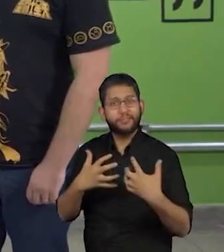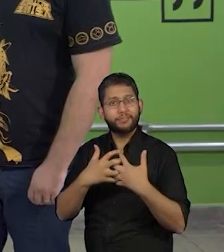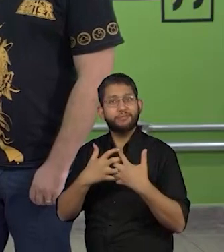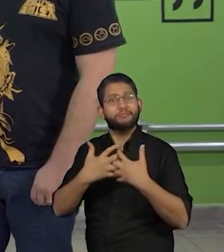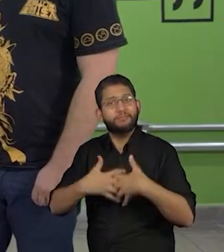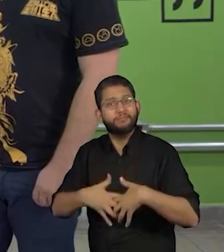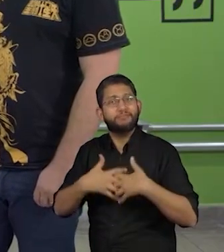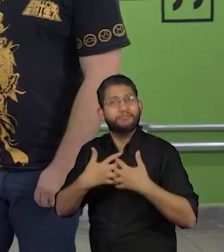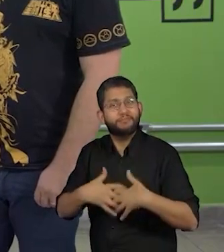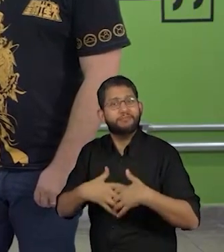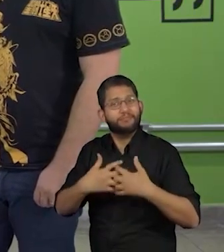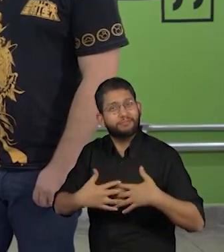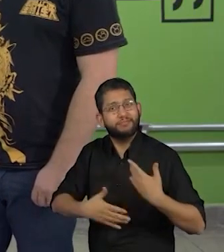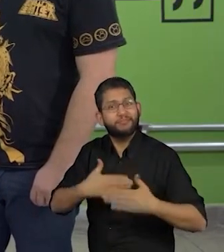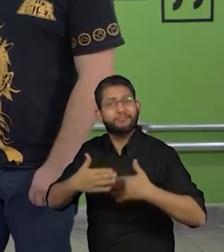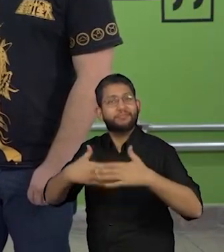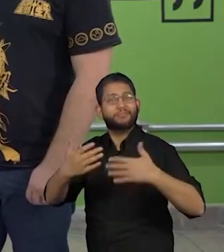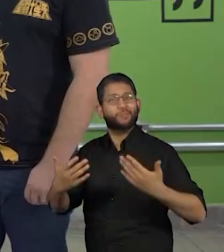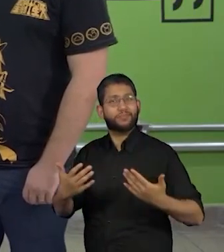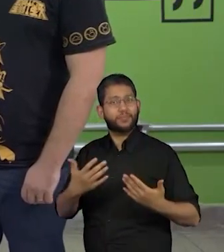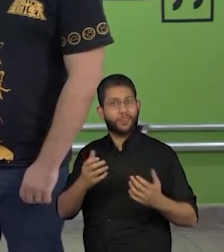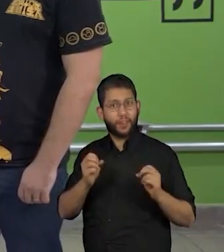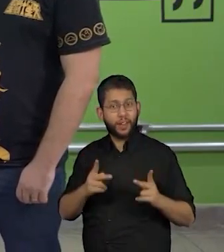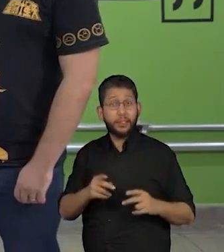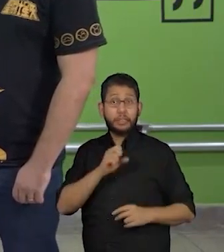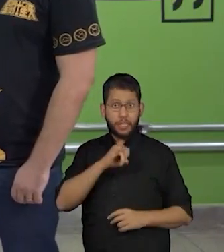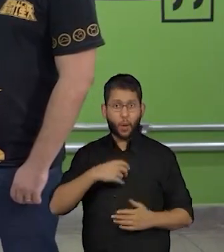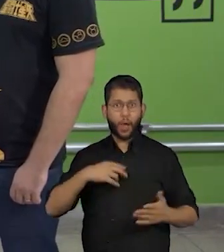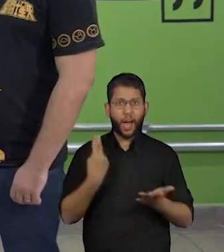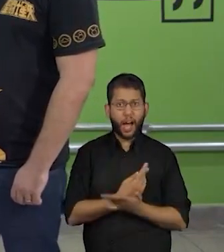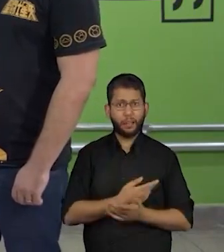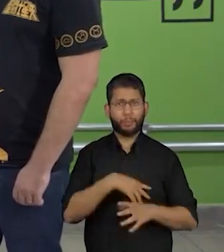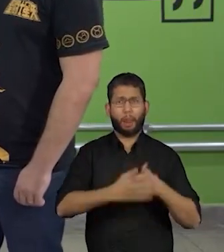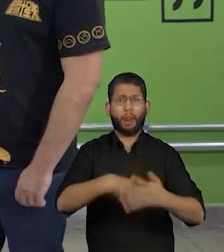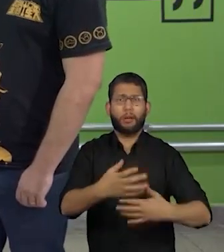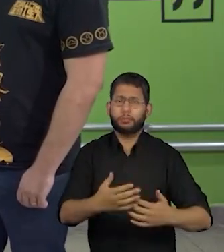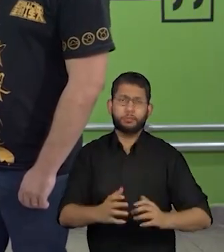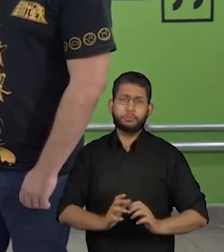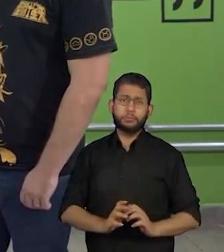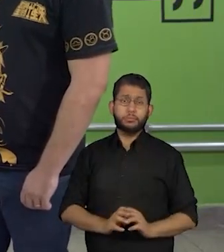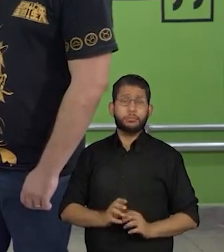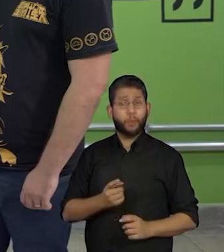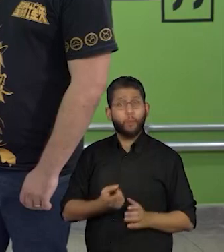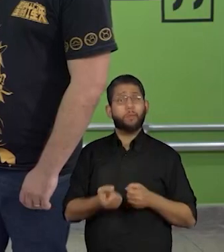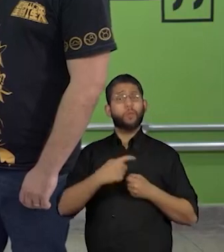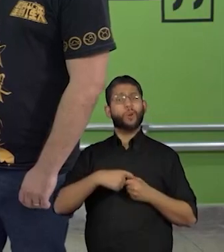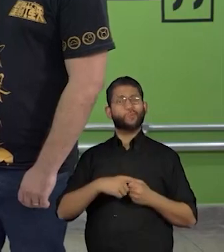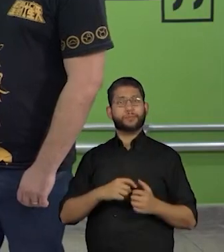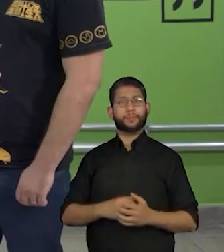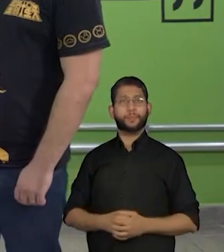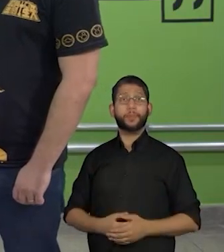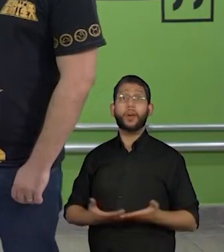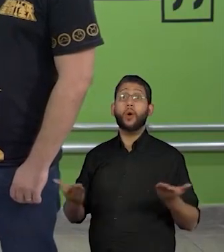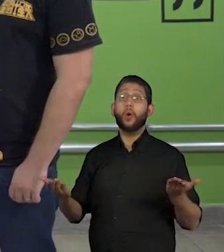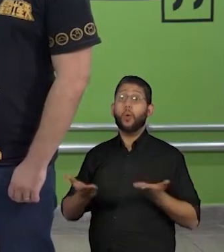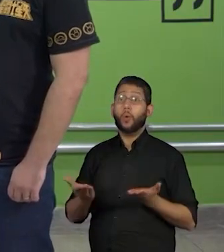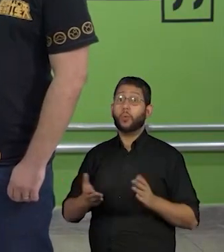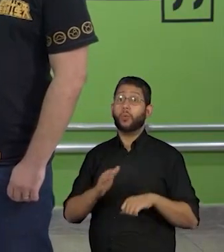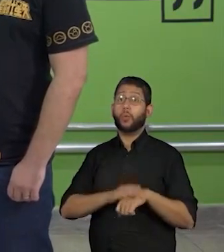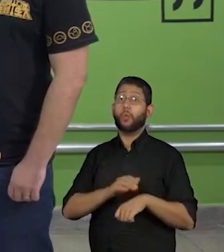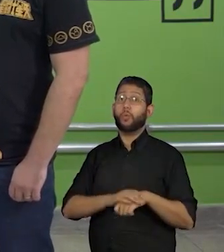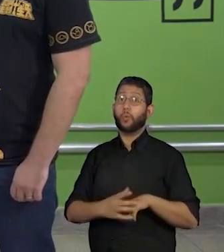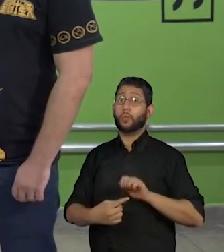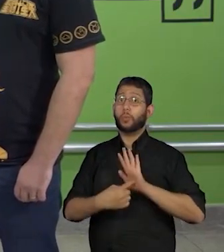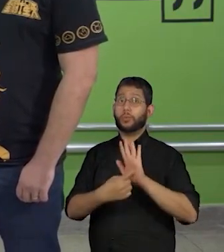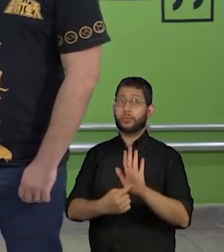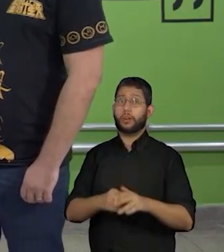por exemplo, nada vai funcionar. Tudo bem? E agora, a gente vai falar um pouquinho sobre o Padlet, mostrar uma